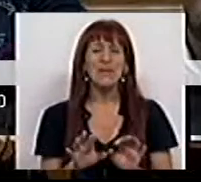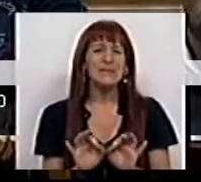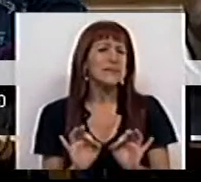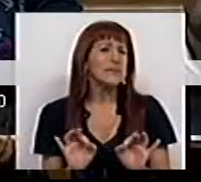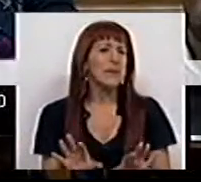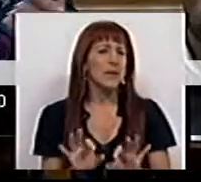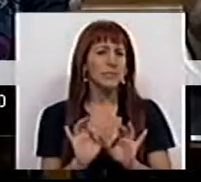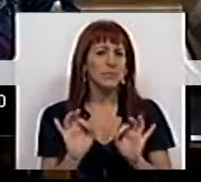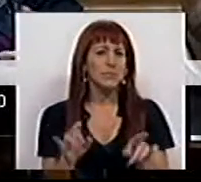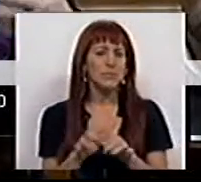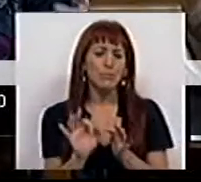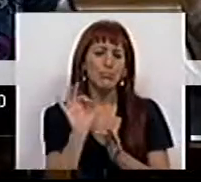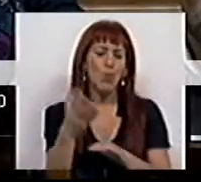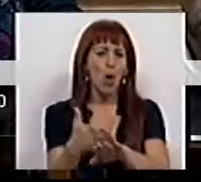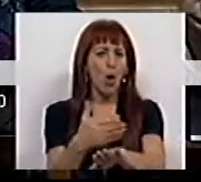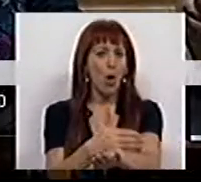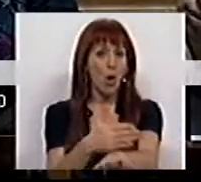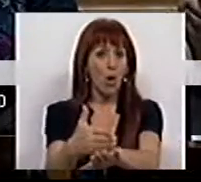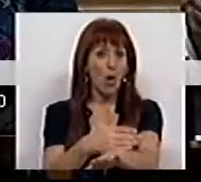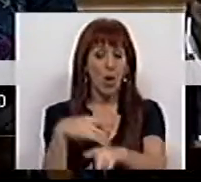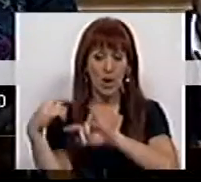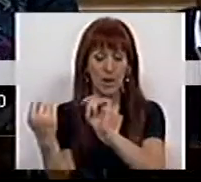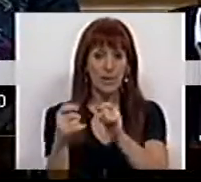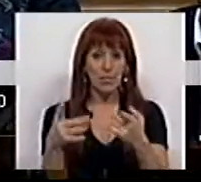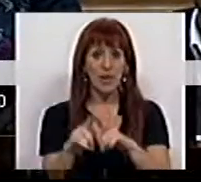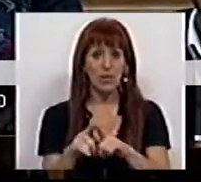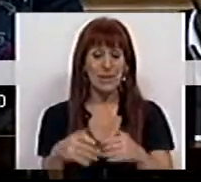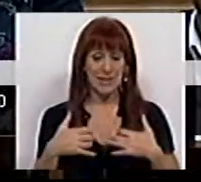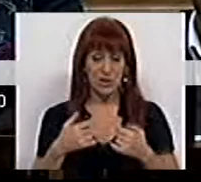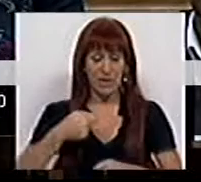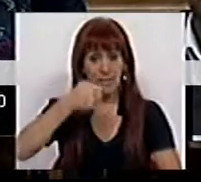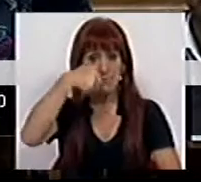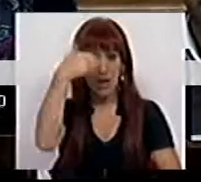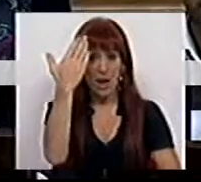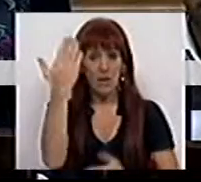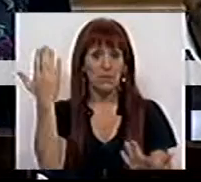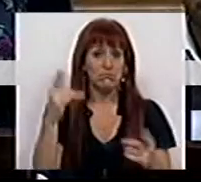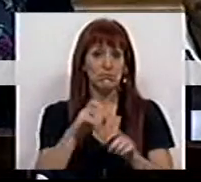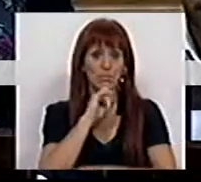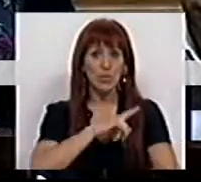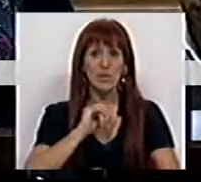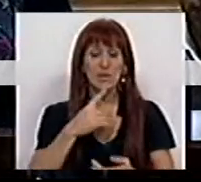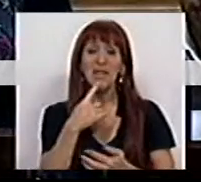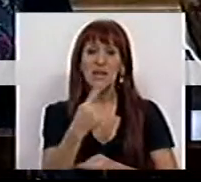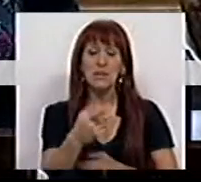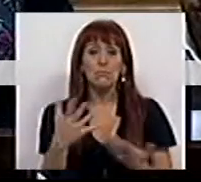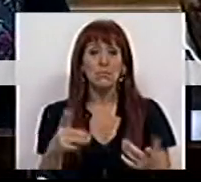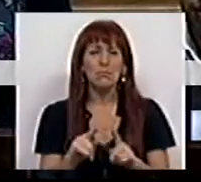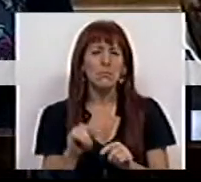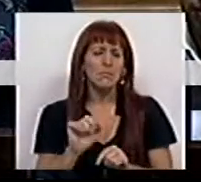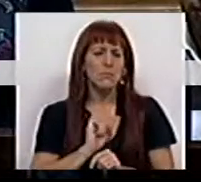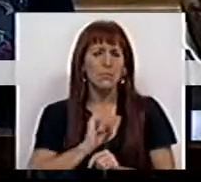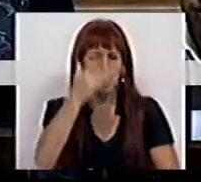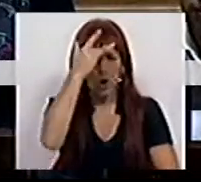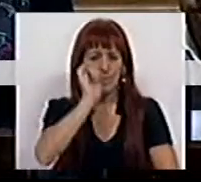jeito de nota prévia neste debate de sexta-feira de manhã, talvez dar nota, pelo menos do